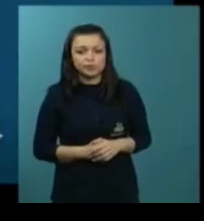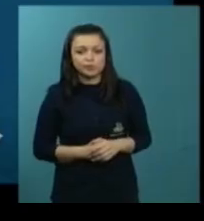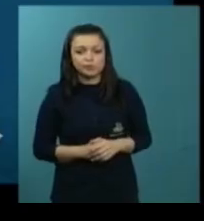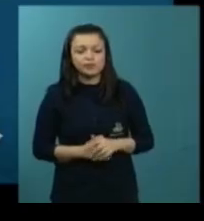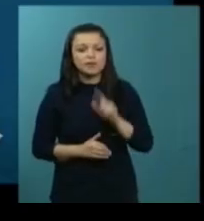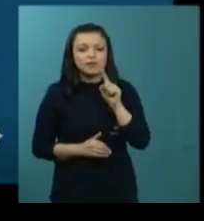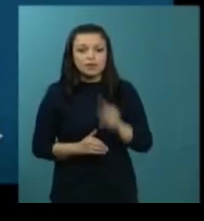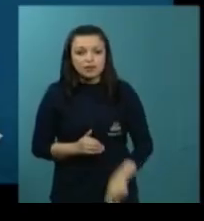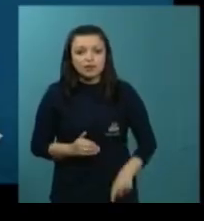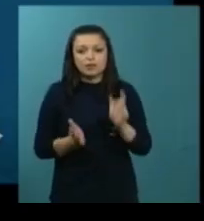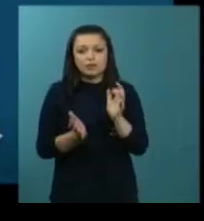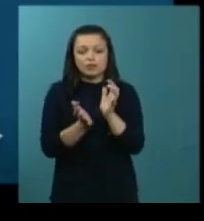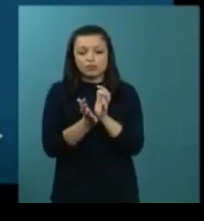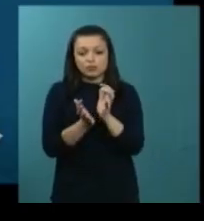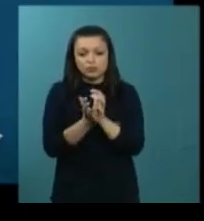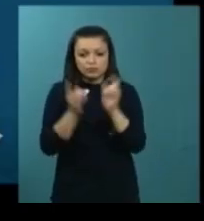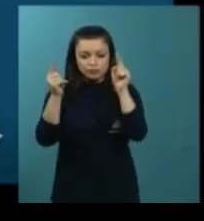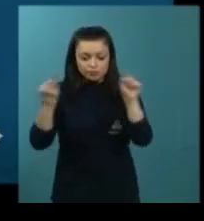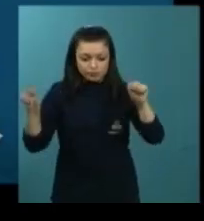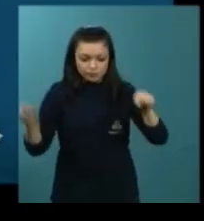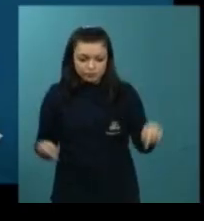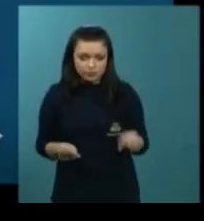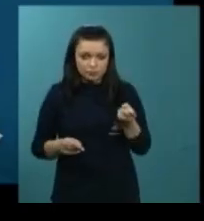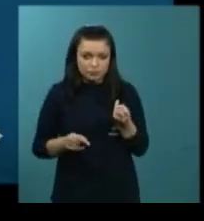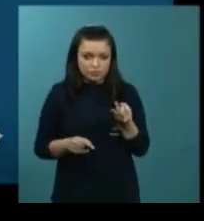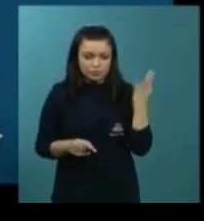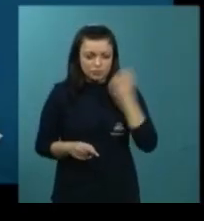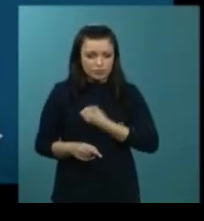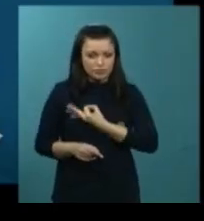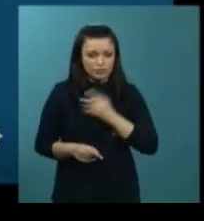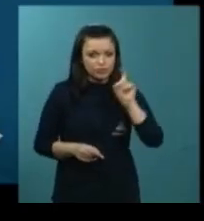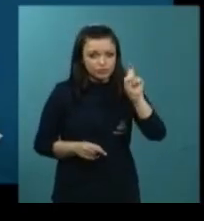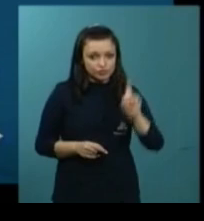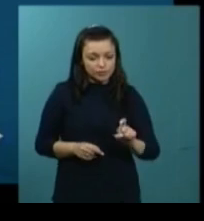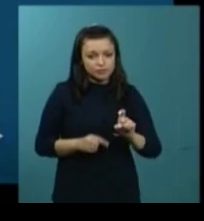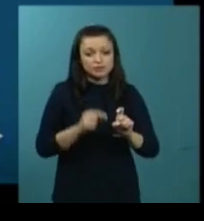é um conjunto constituído pelos elementos X,